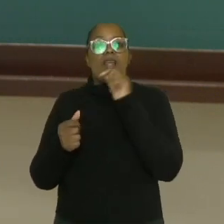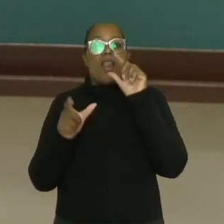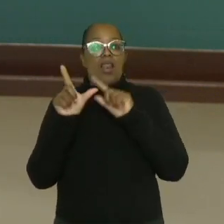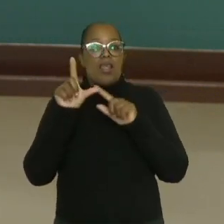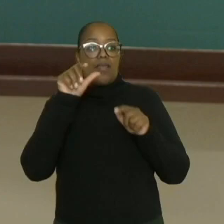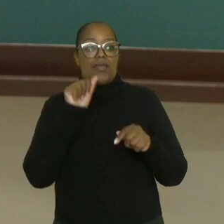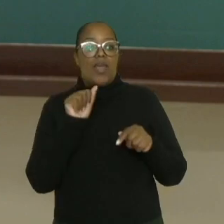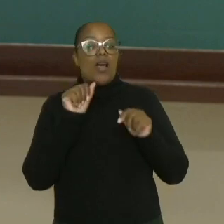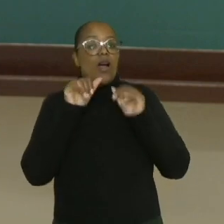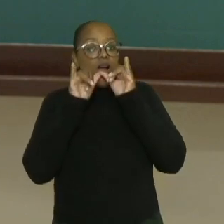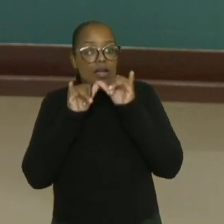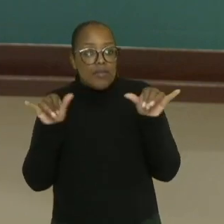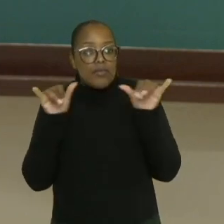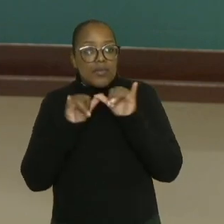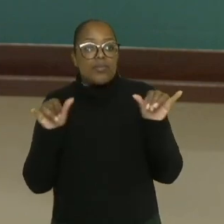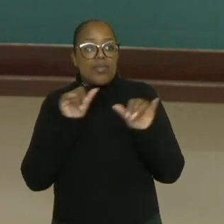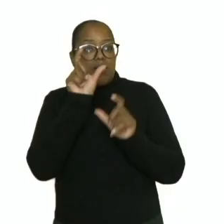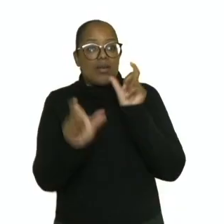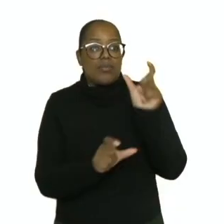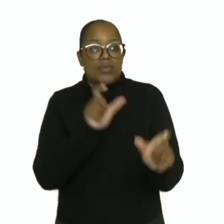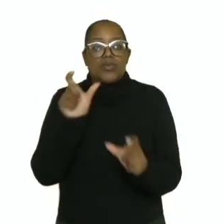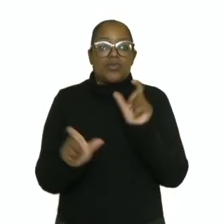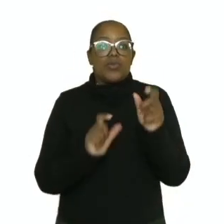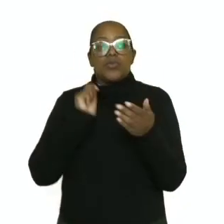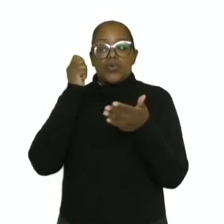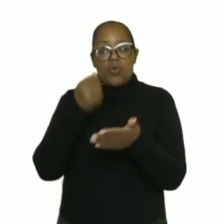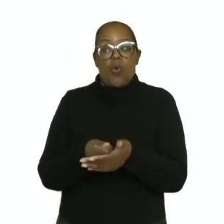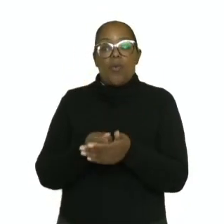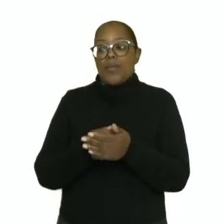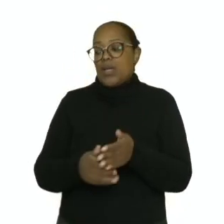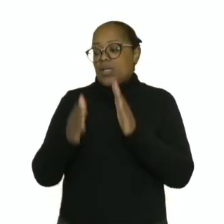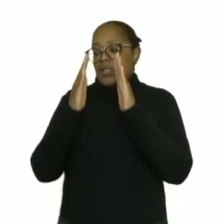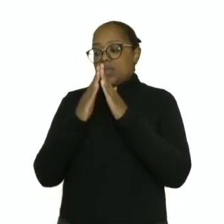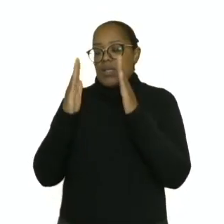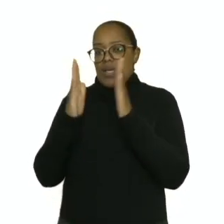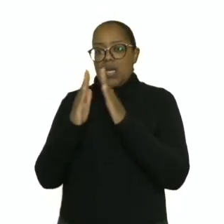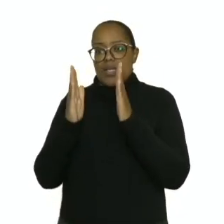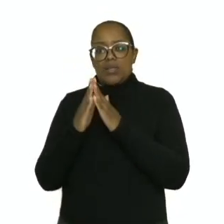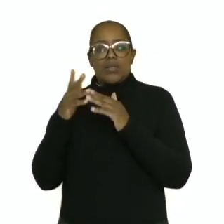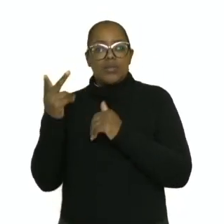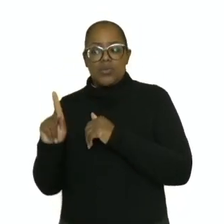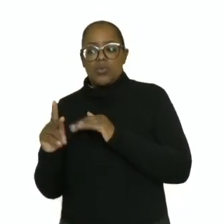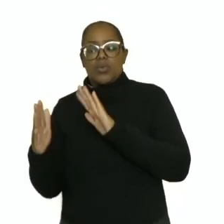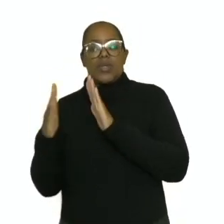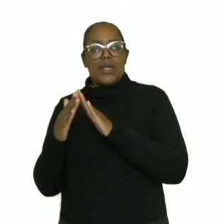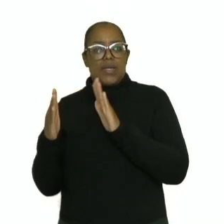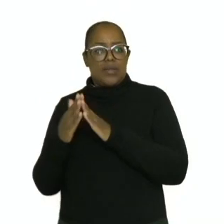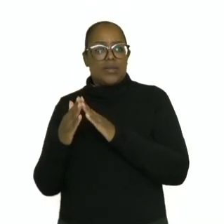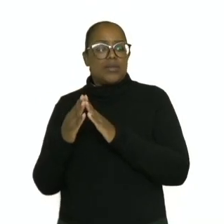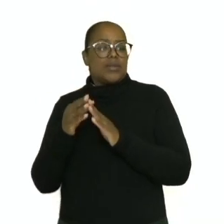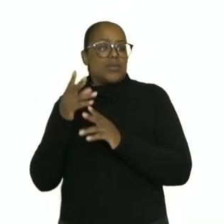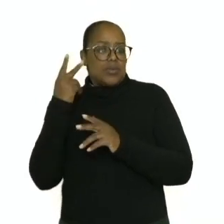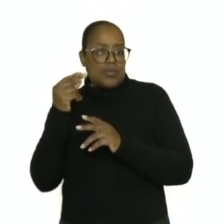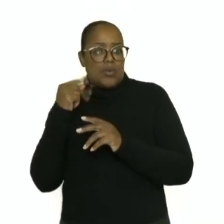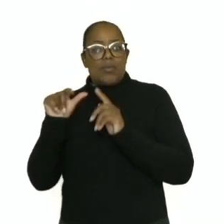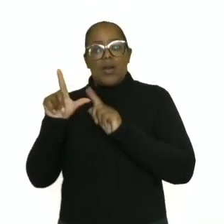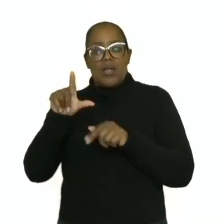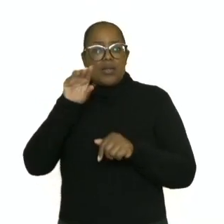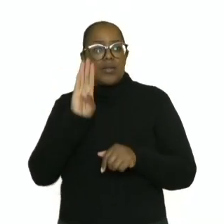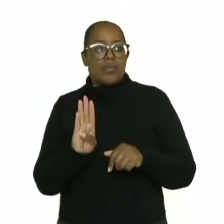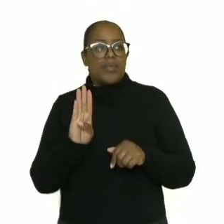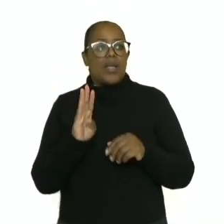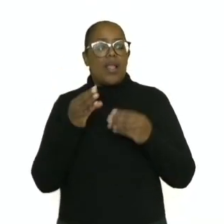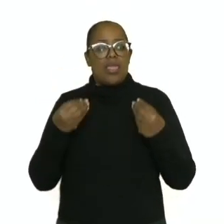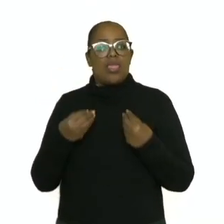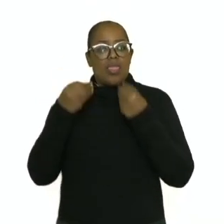A, orientarem os cidadãos na compra dos bens necessários à sua sobrevivência e bem-estar, B,